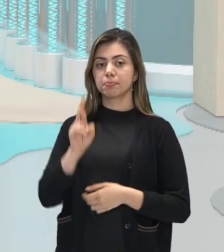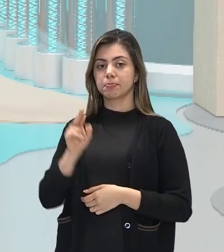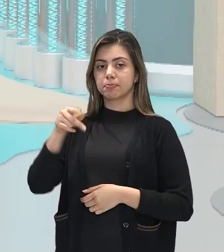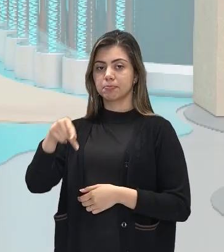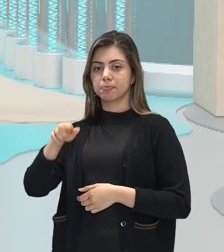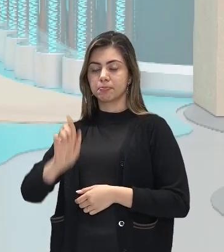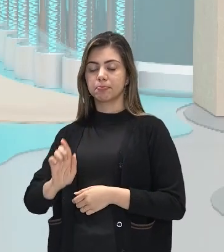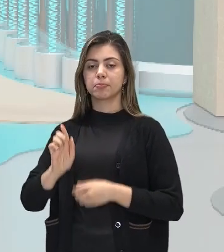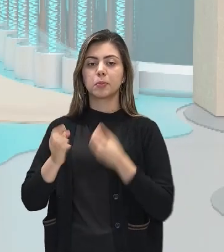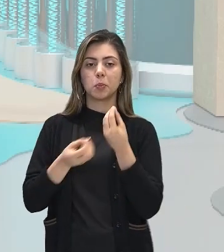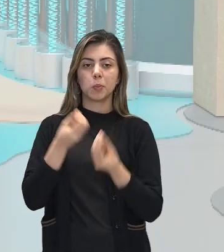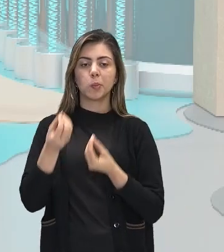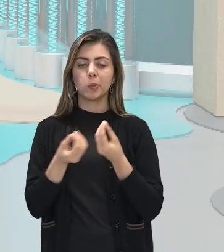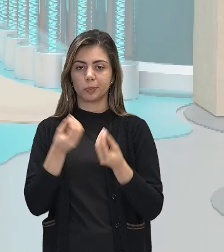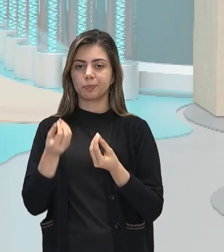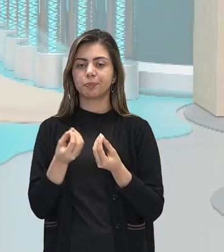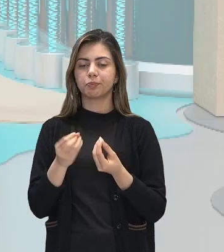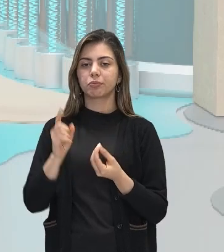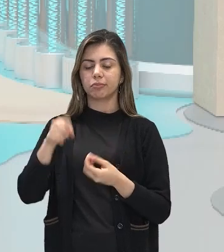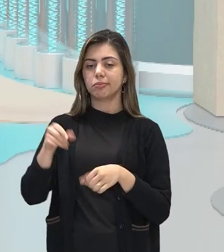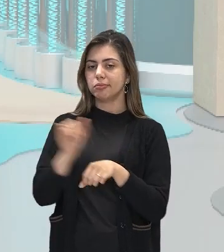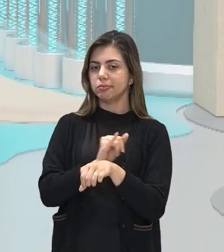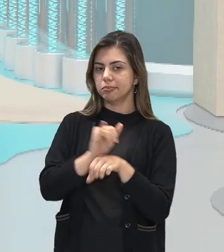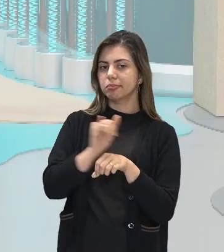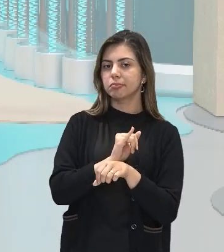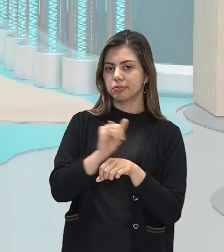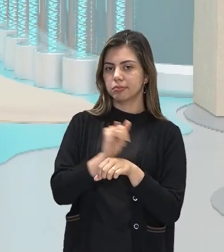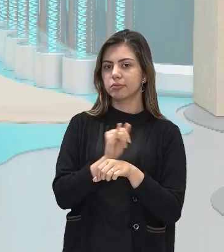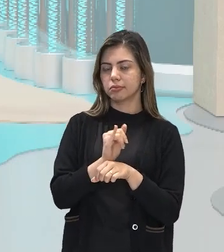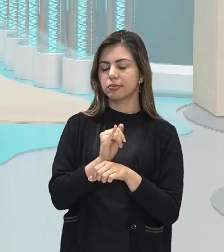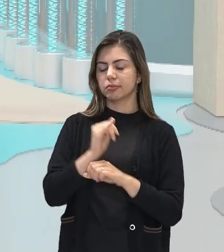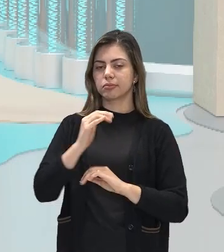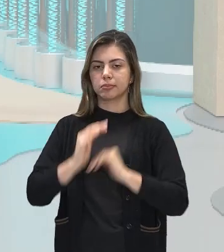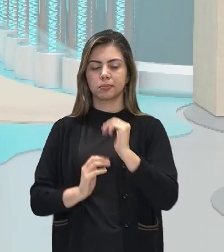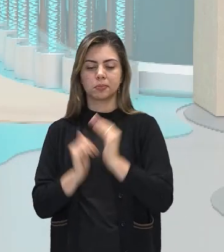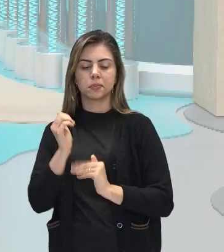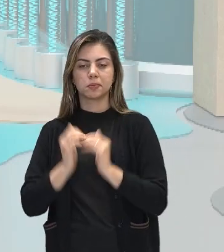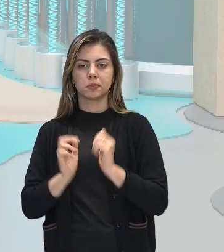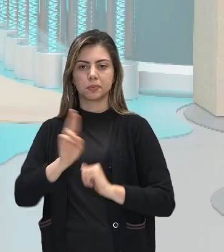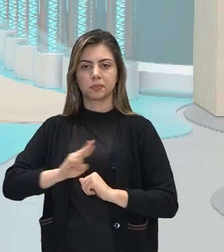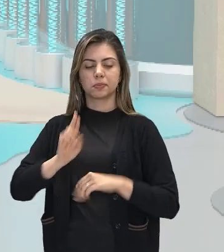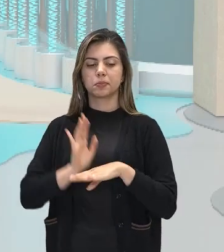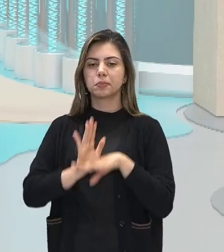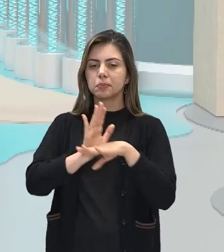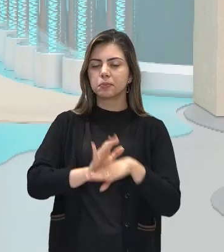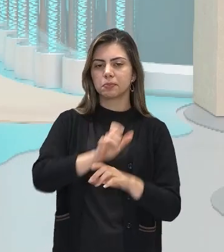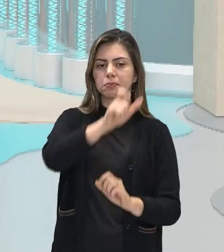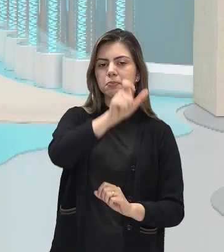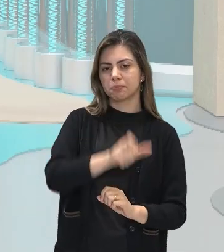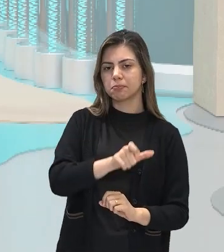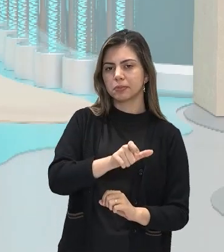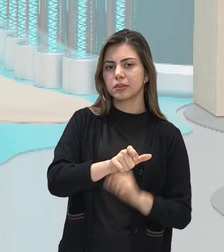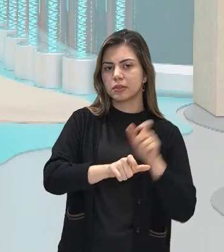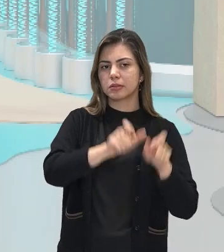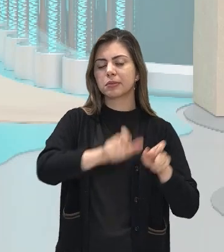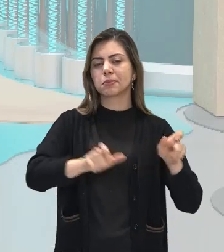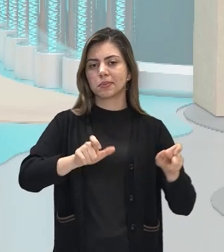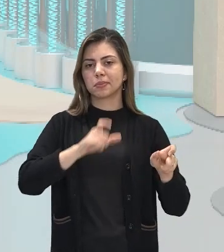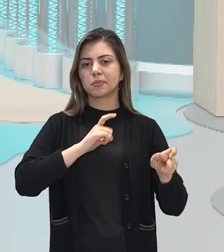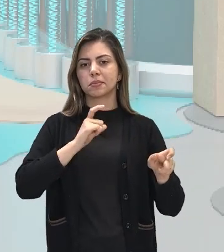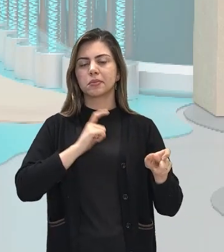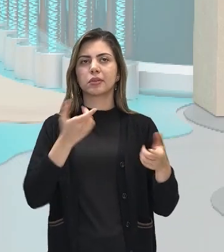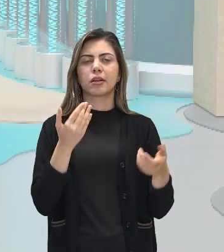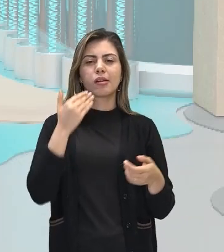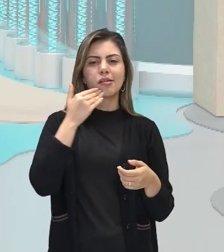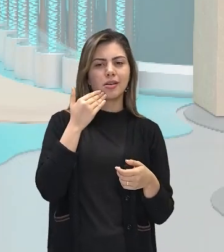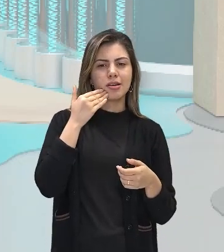vai atuar, é uma técnica manual que vai atuar na recuperação de certas patologias que